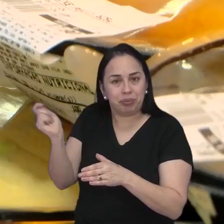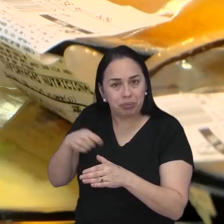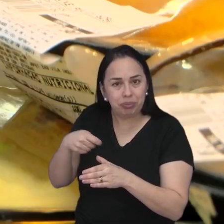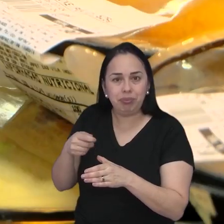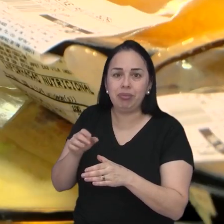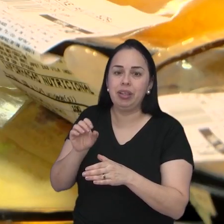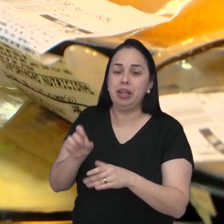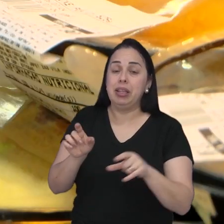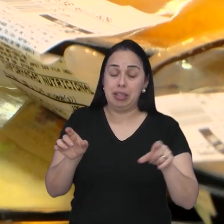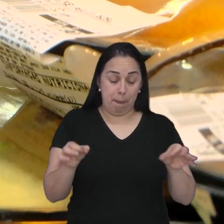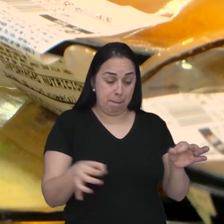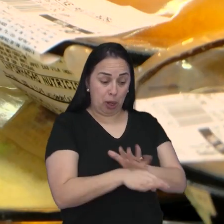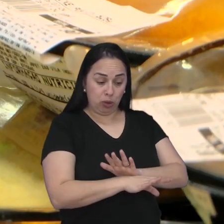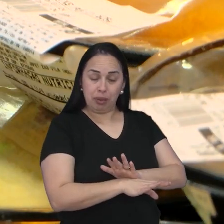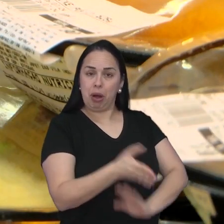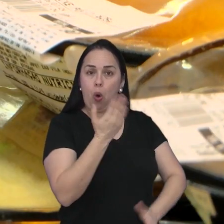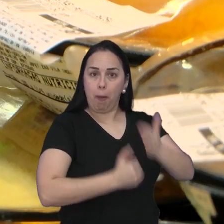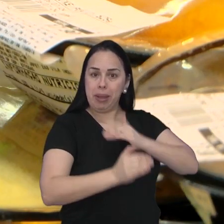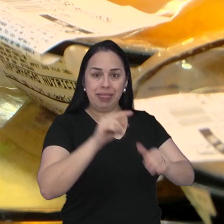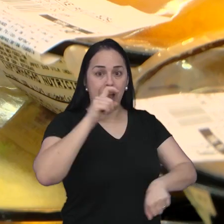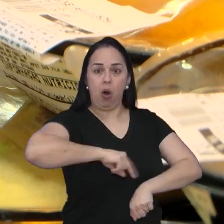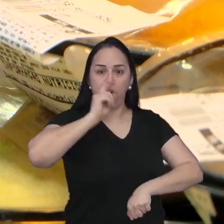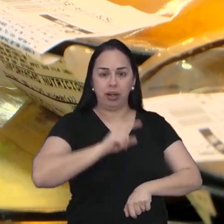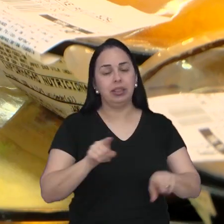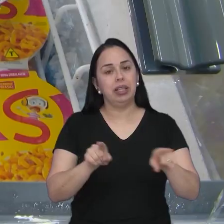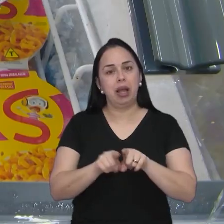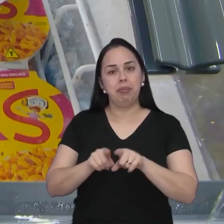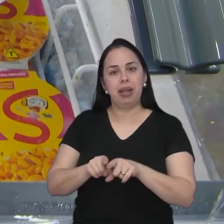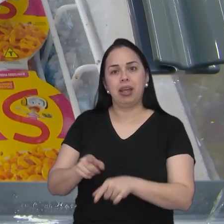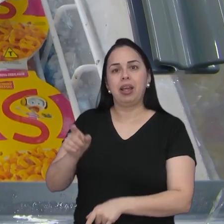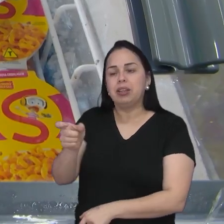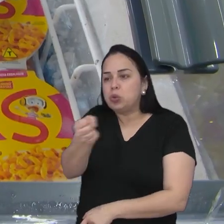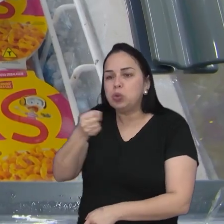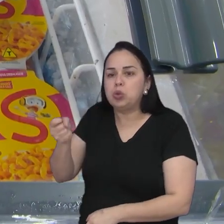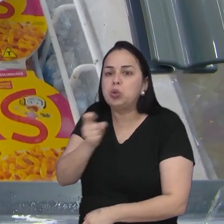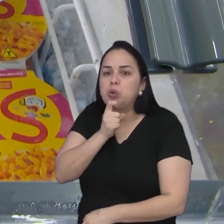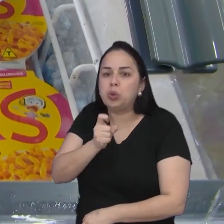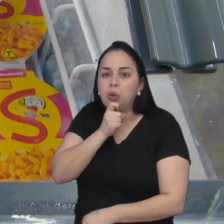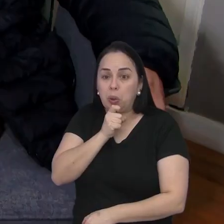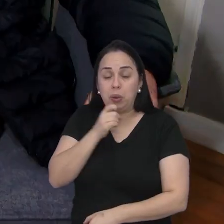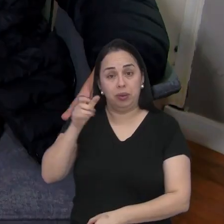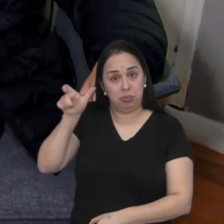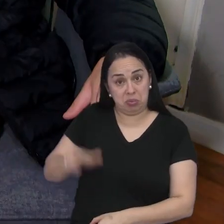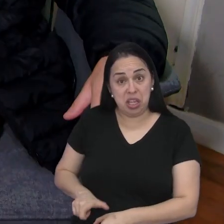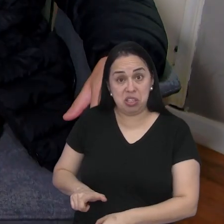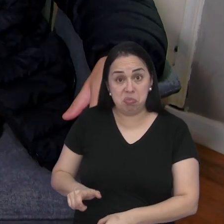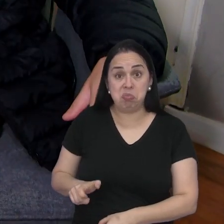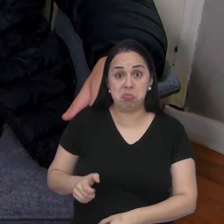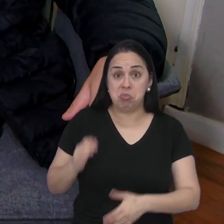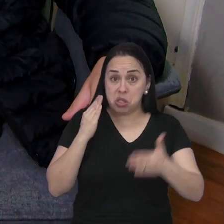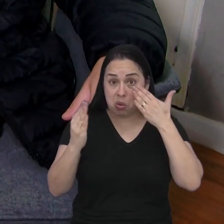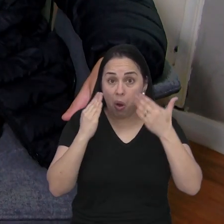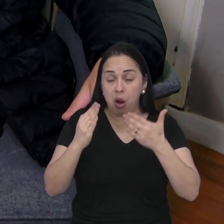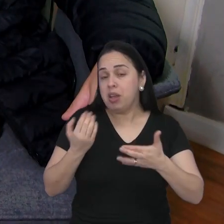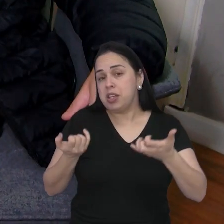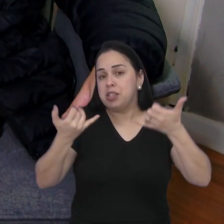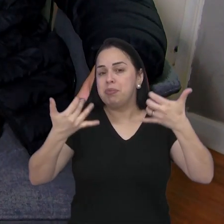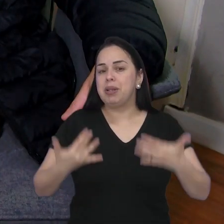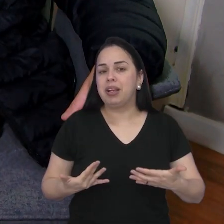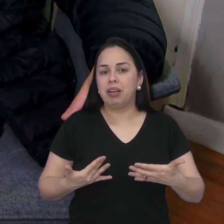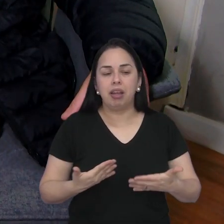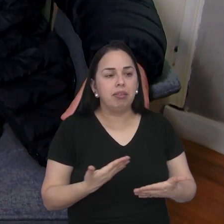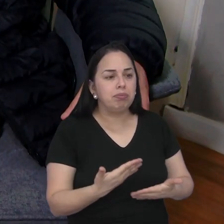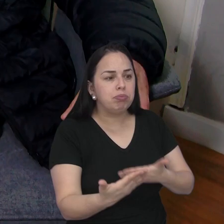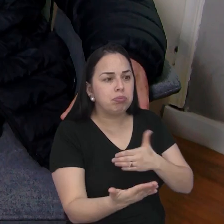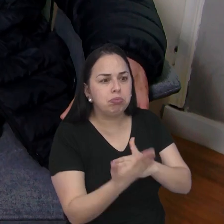individuais. Melhor ainda se estiver pronto para o consumo. Tem também os congelados. Esse psicólogo explica que esse